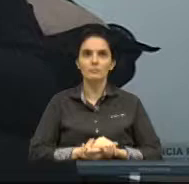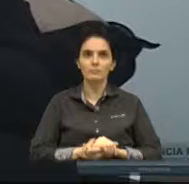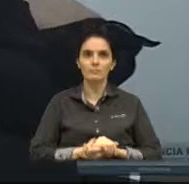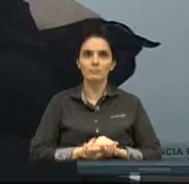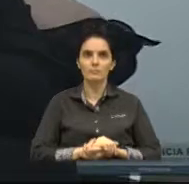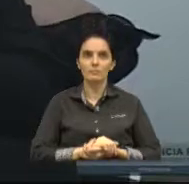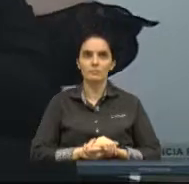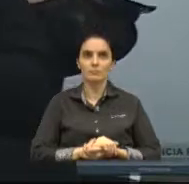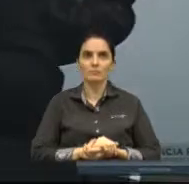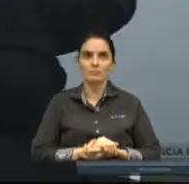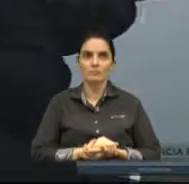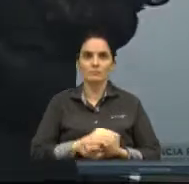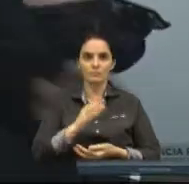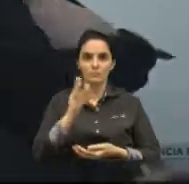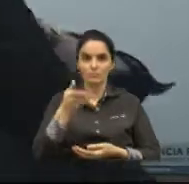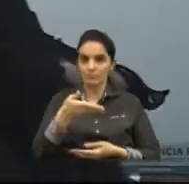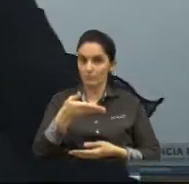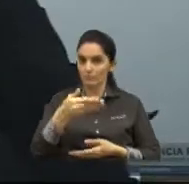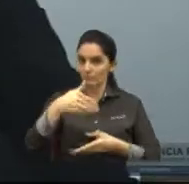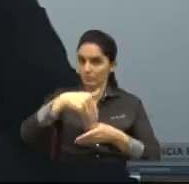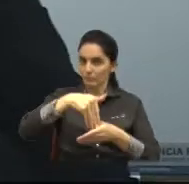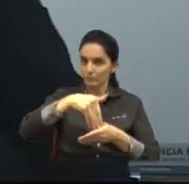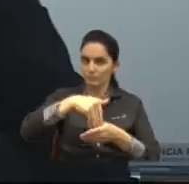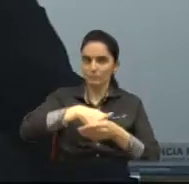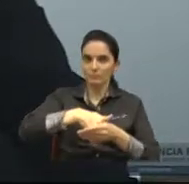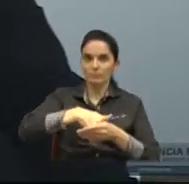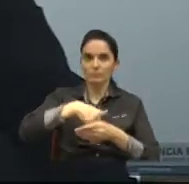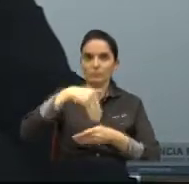Eu acho que hoje nós votamos